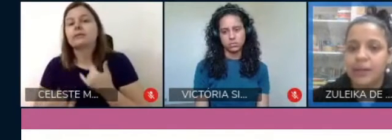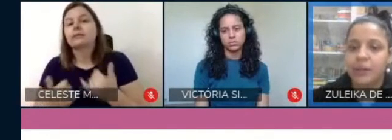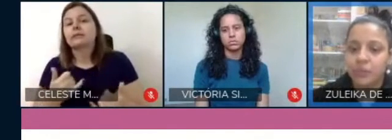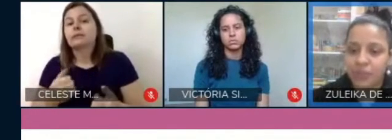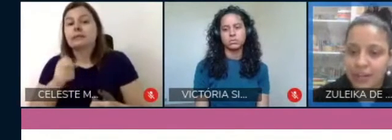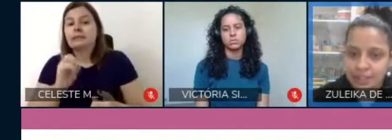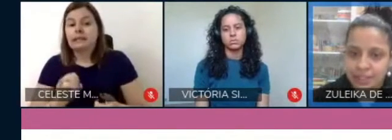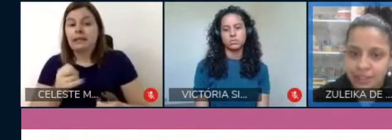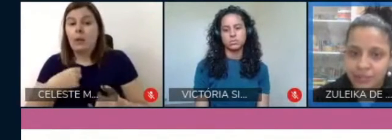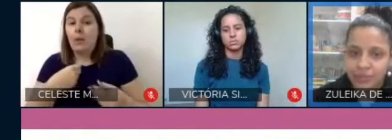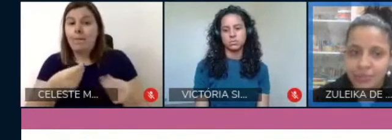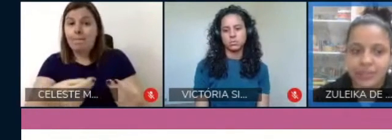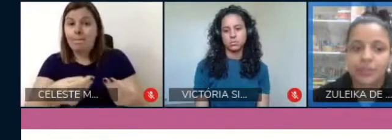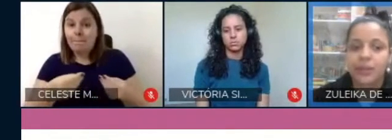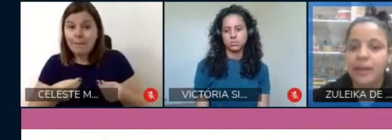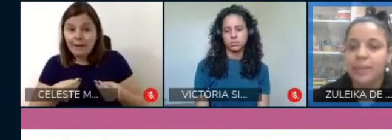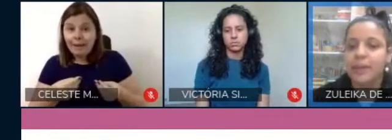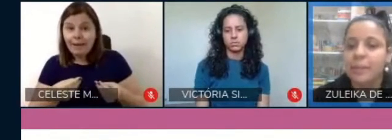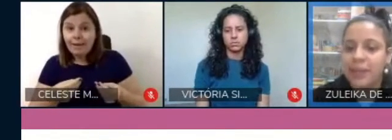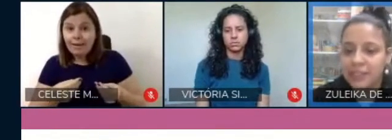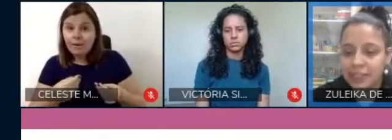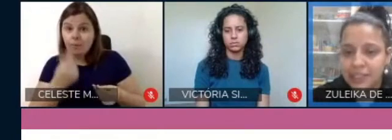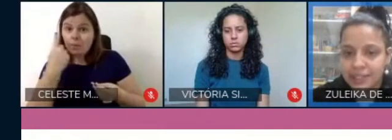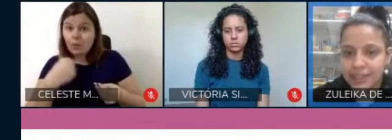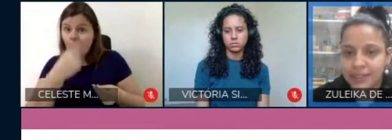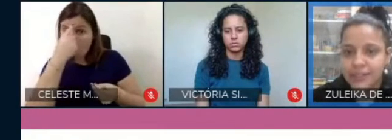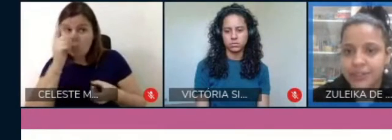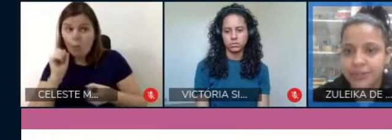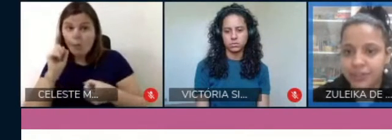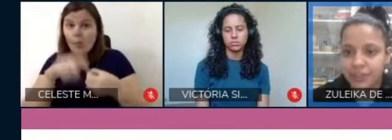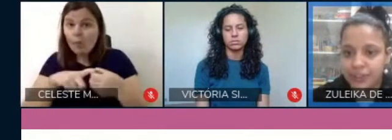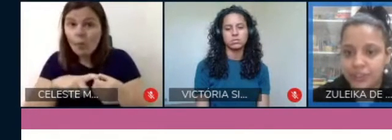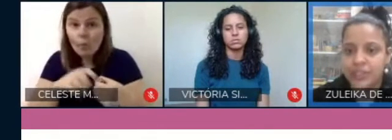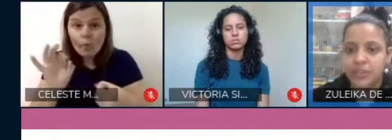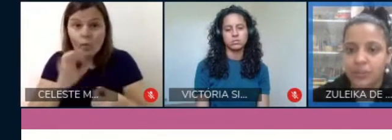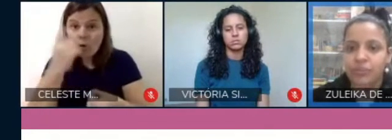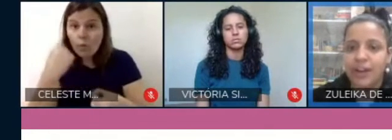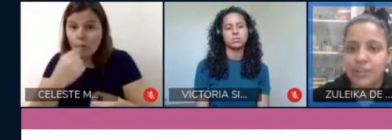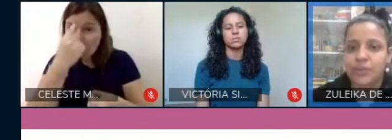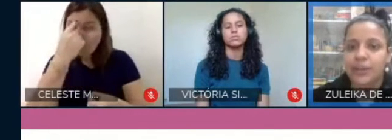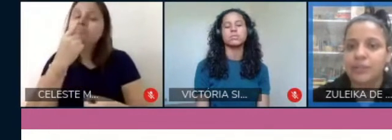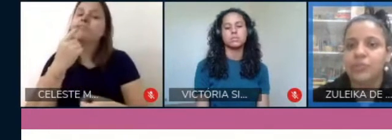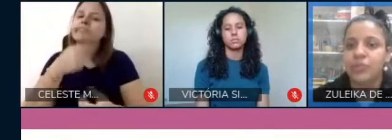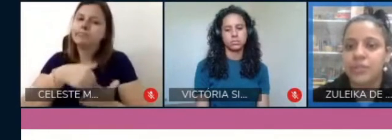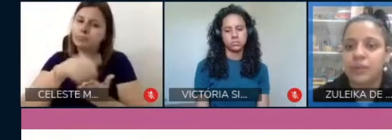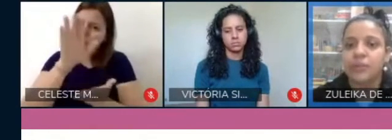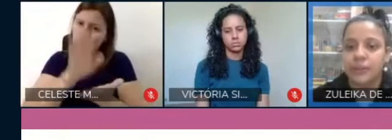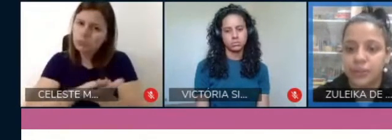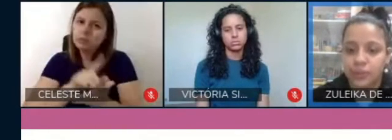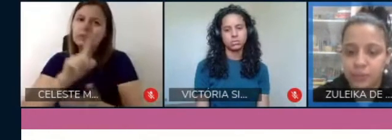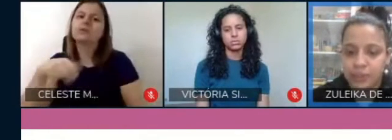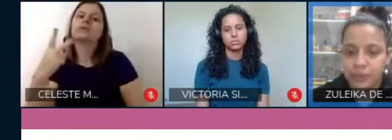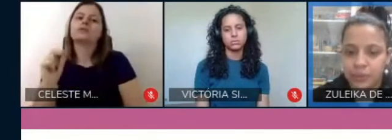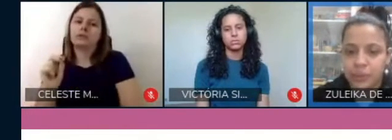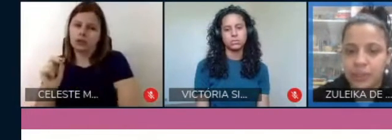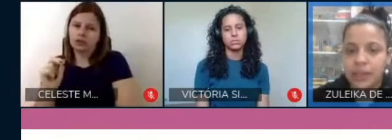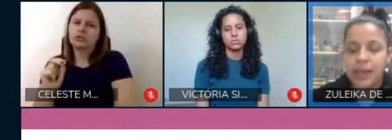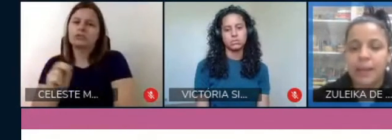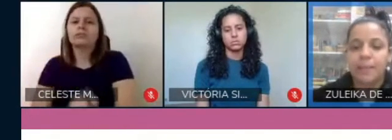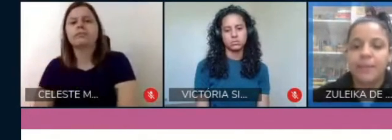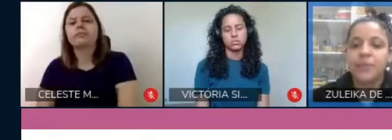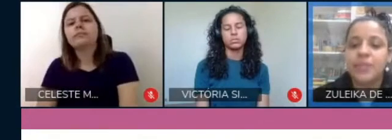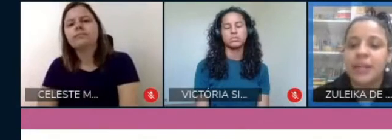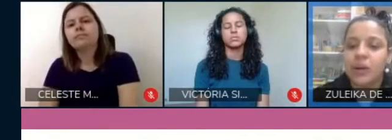por 1 hora e não faço essa devolução, também tem essa taxa de R$1,20, né? Se eu não faço a devolução dentro do